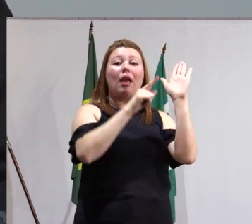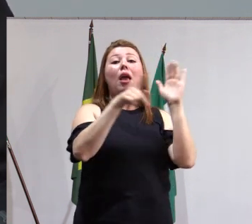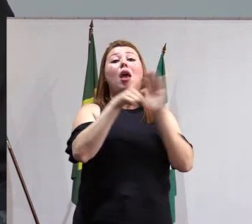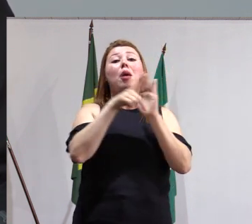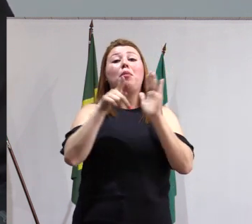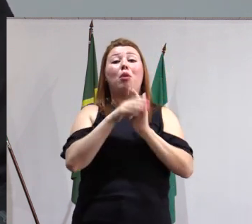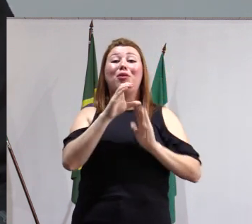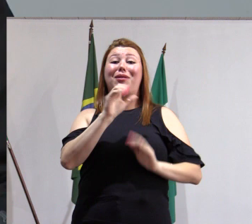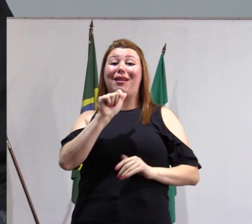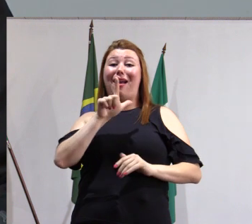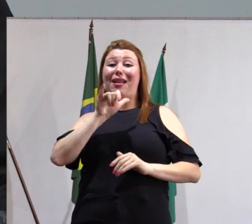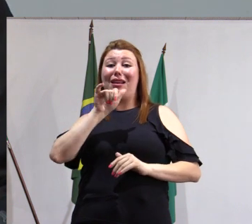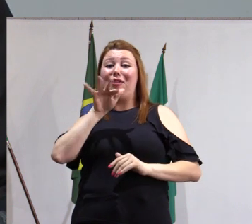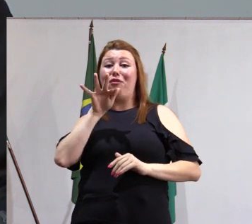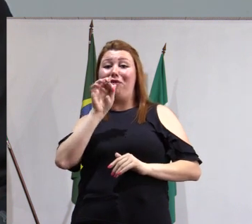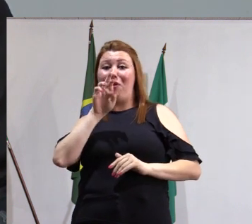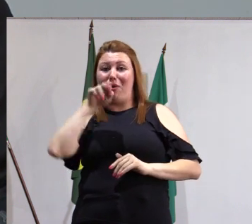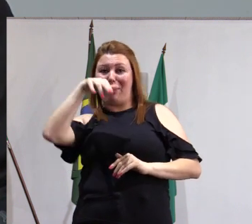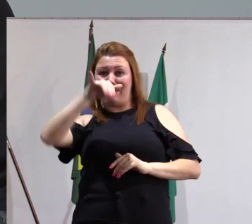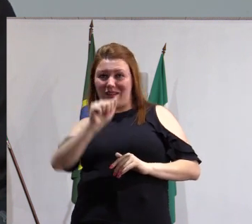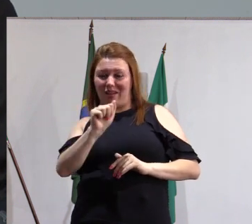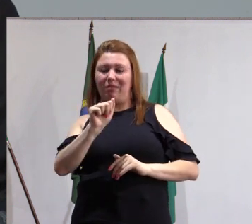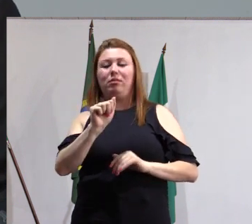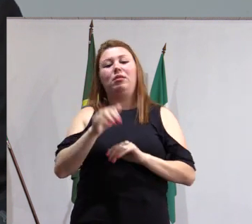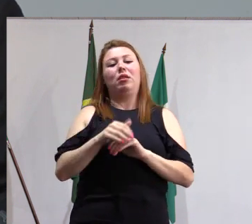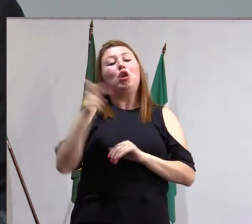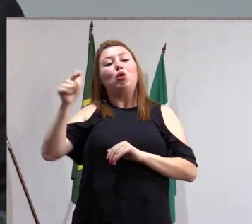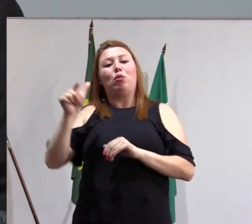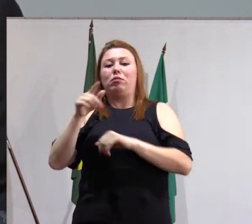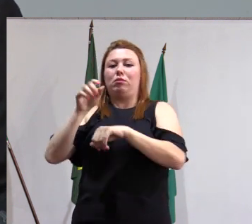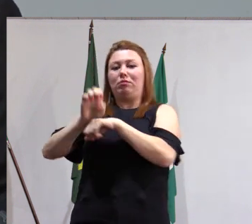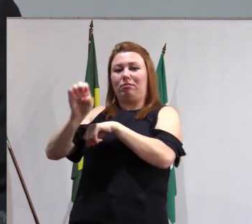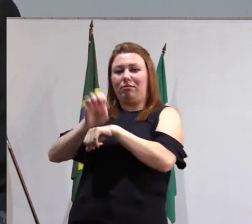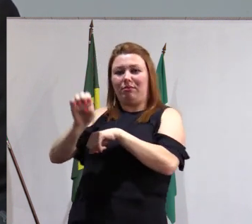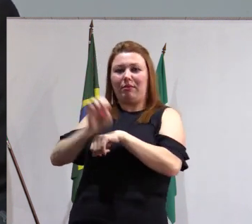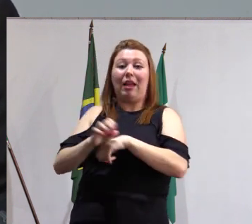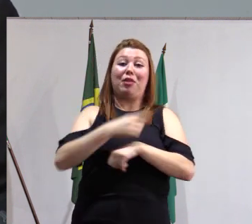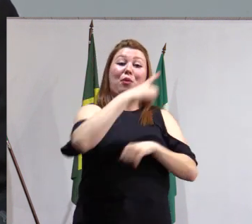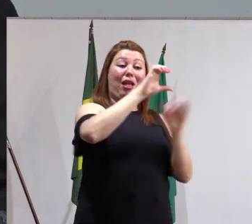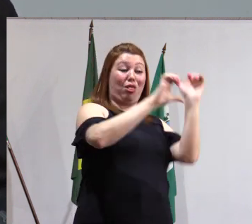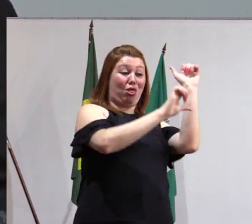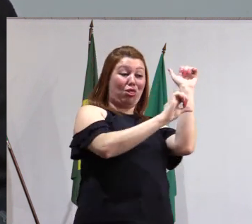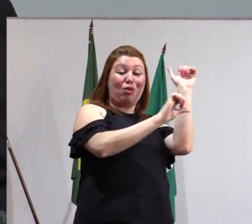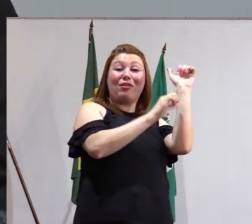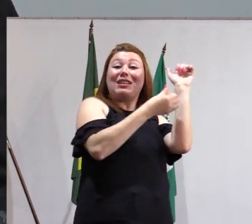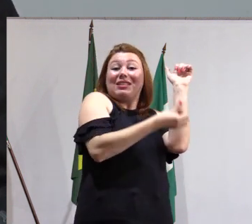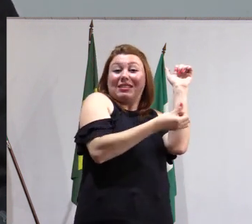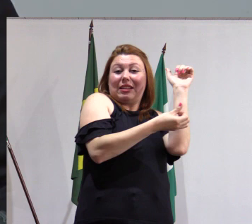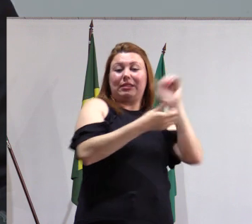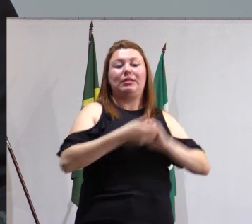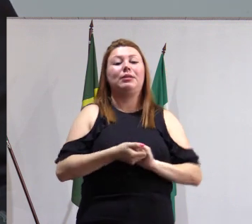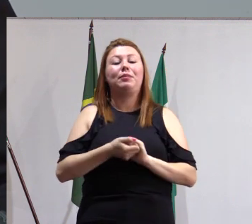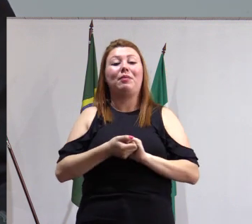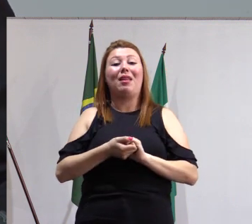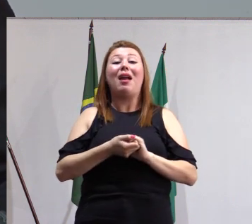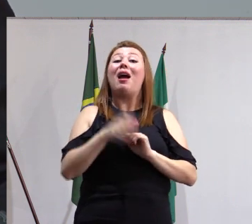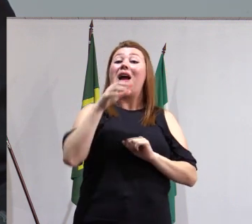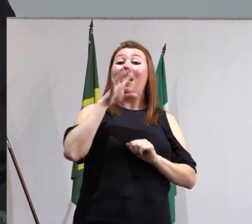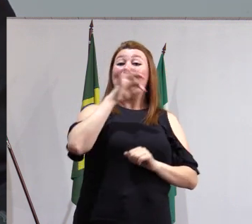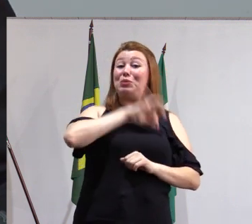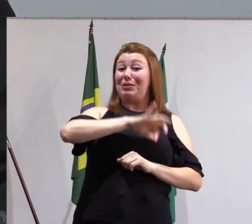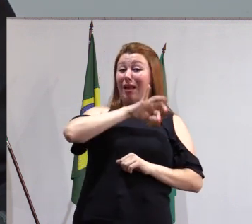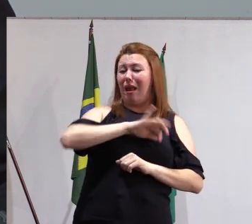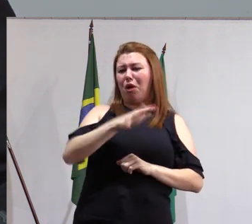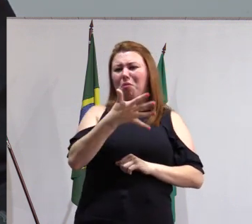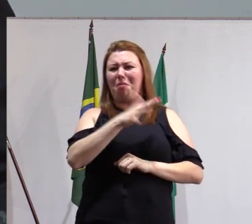em Irvine. Tá? É a 96ª universidade nesse ranking. Tá? A renda média da